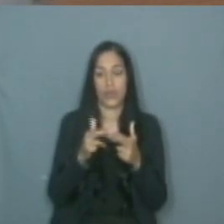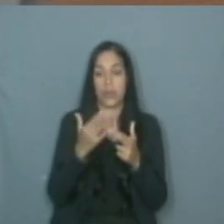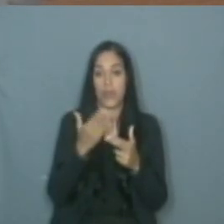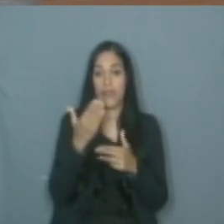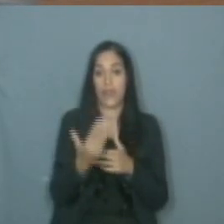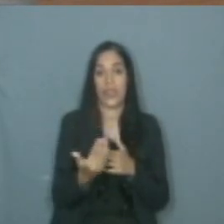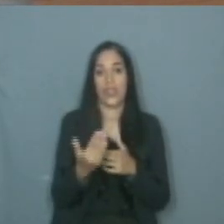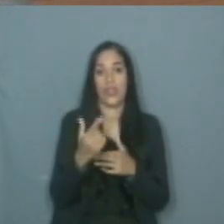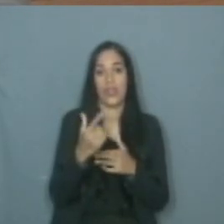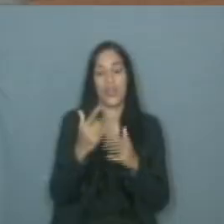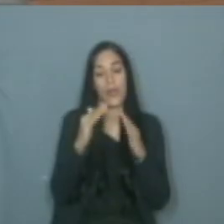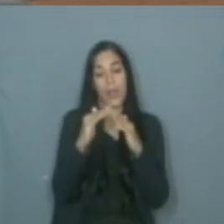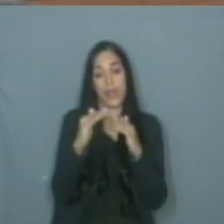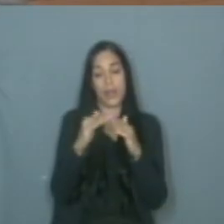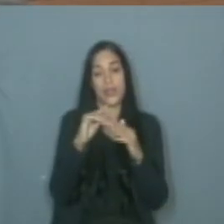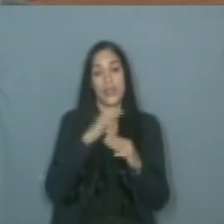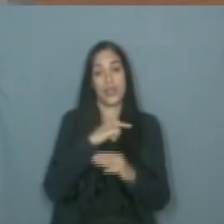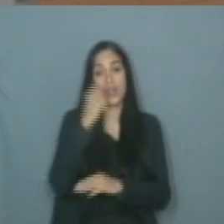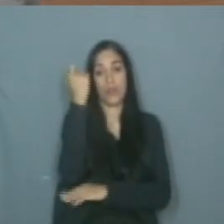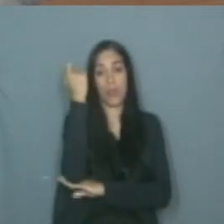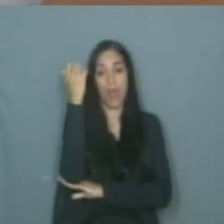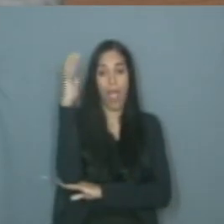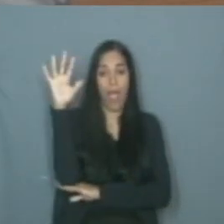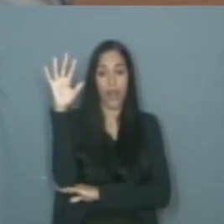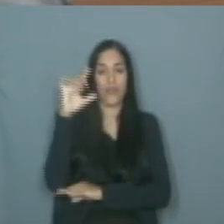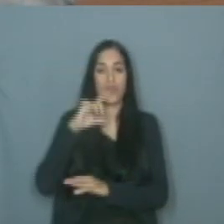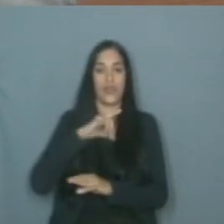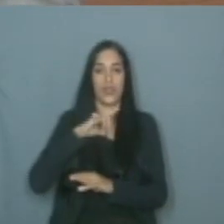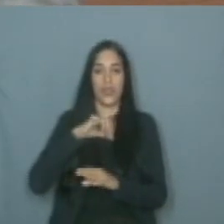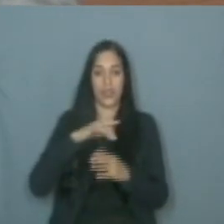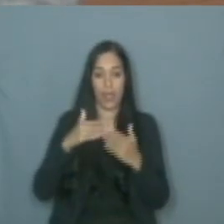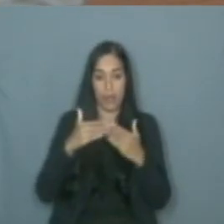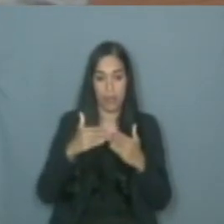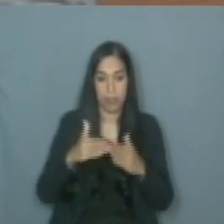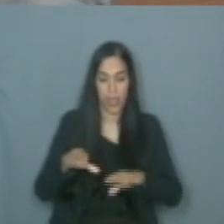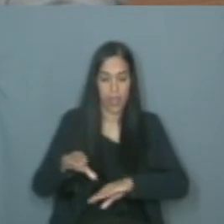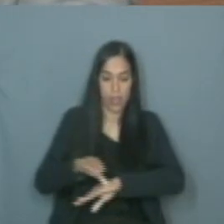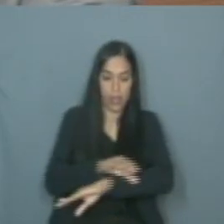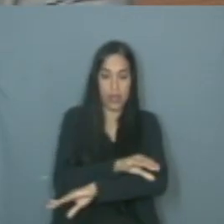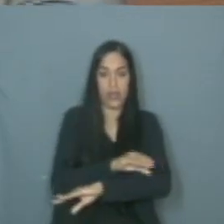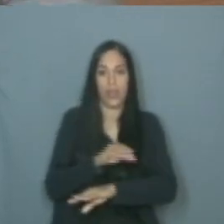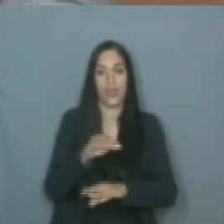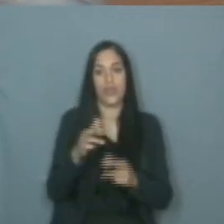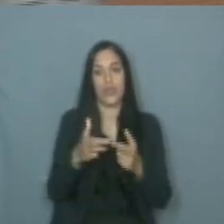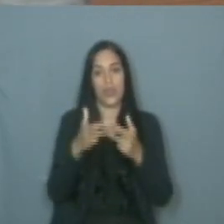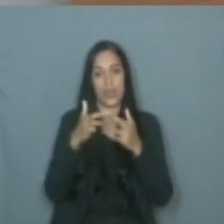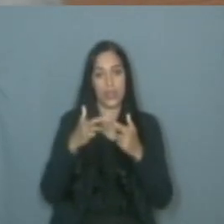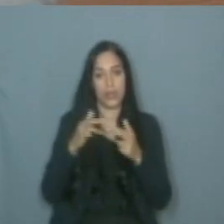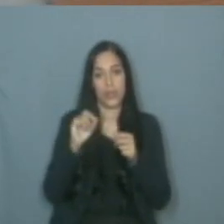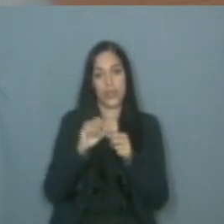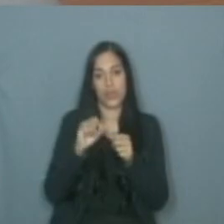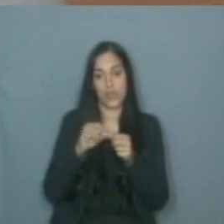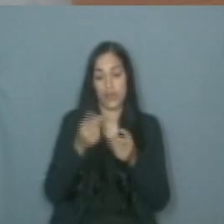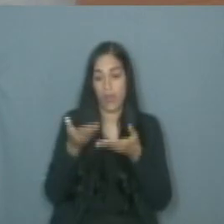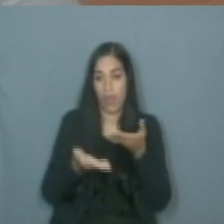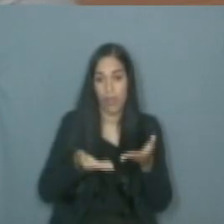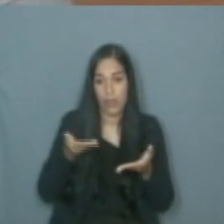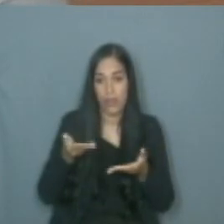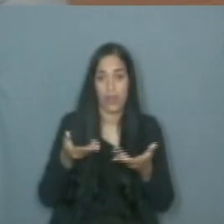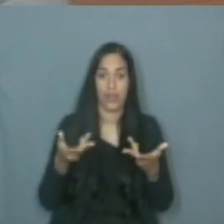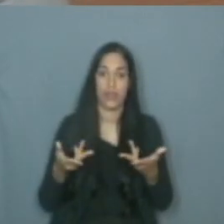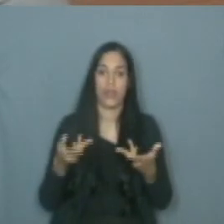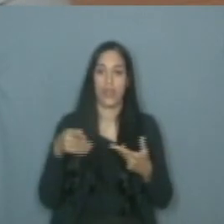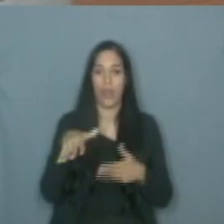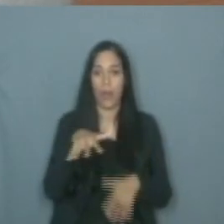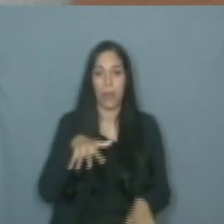casa tem uma árvore que está caindo e tem esgoto a céu aberto. Então, são requerimentos que a gente faz para atender o pessoal da